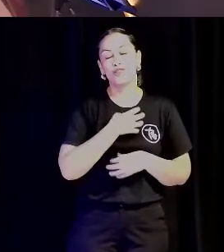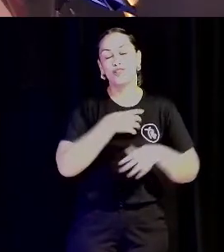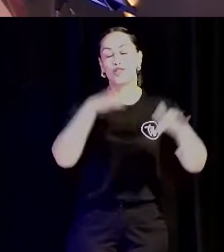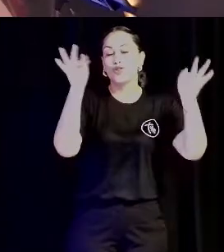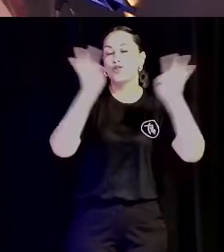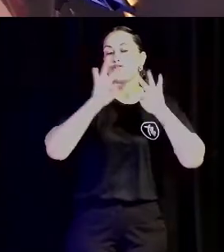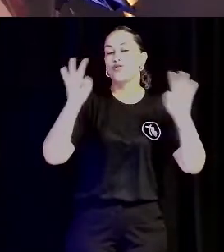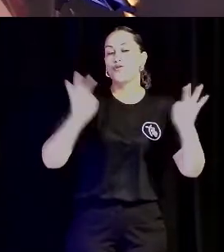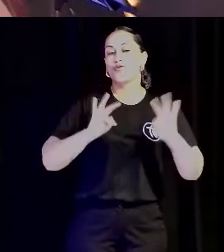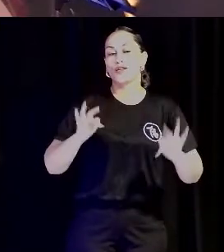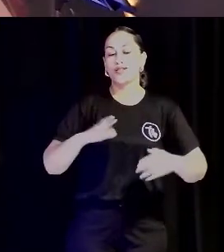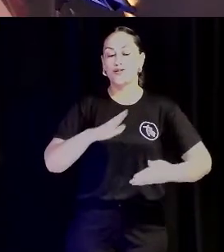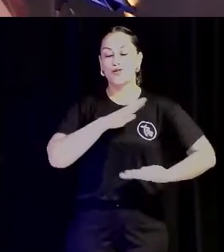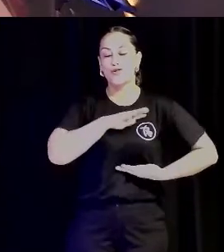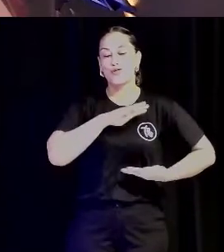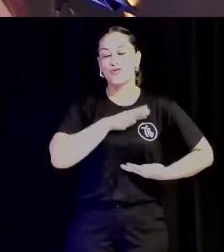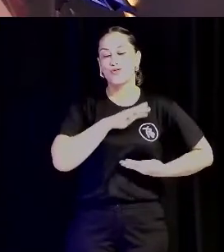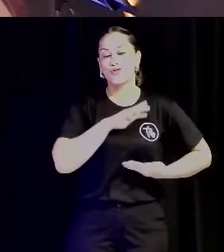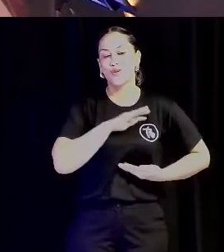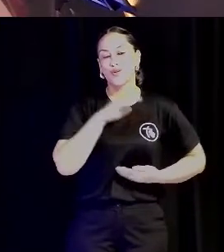em circunstâncias adversas?